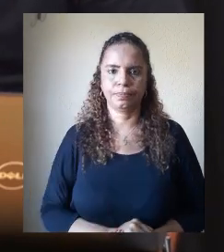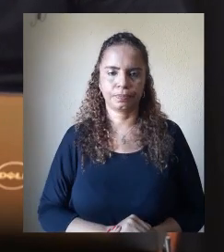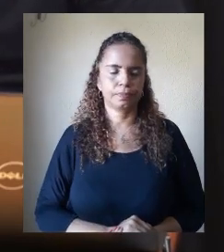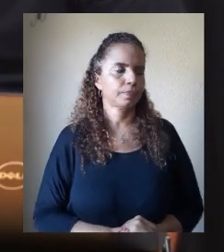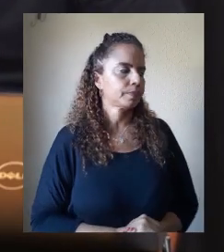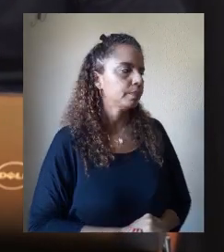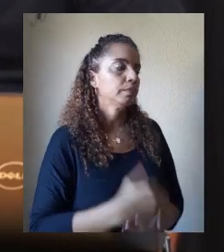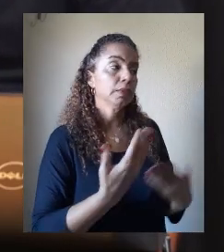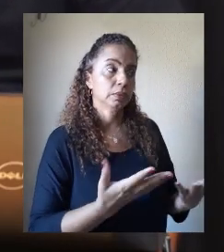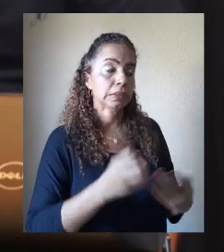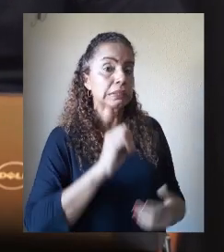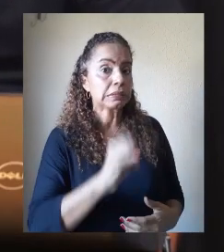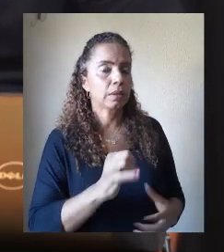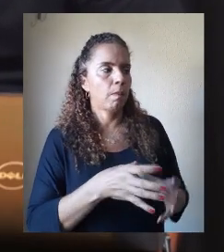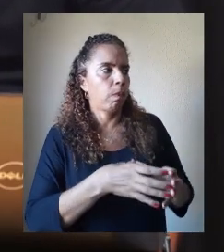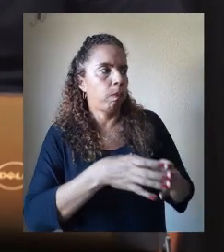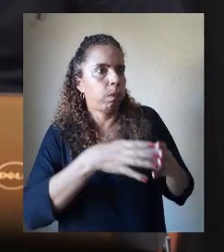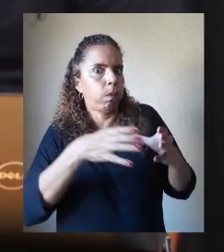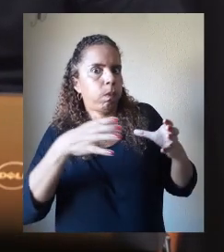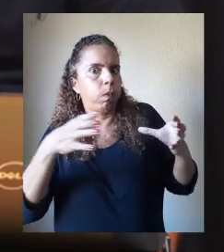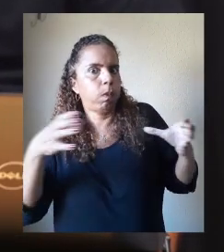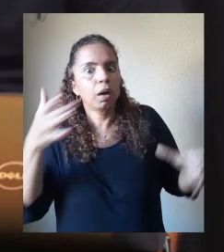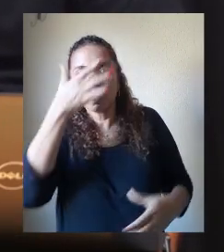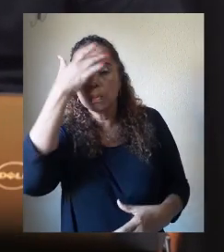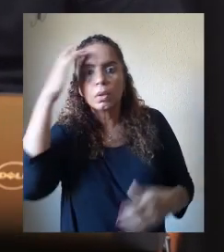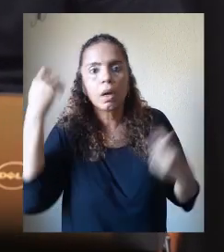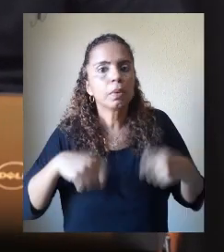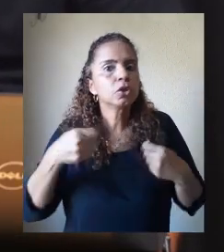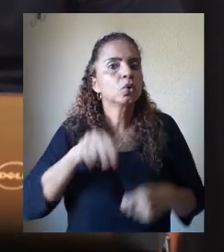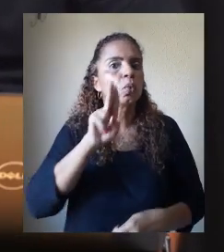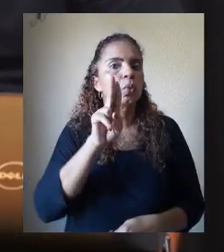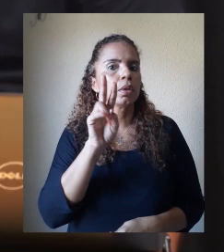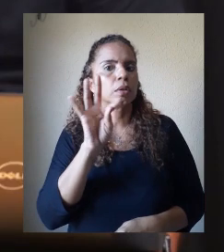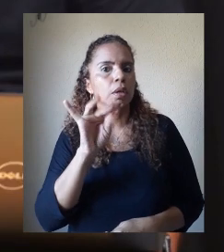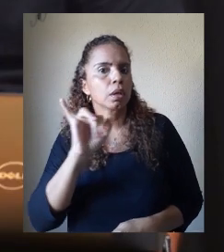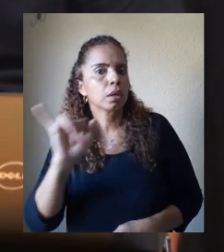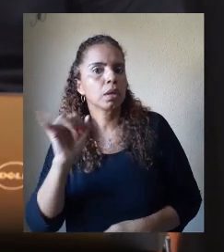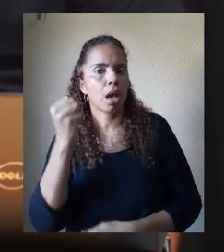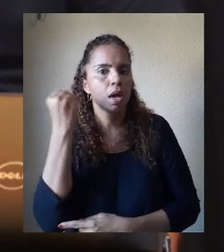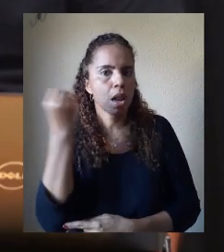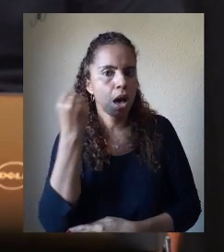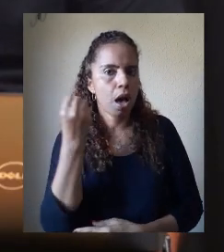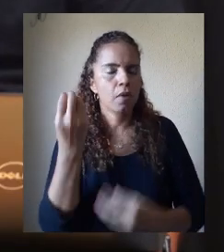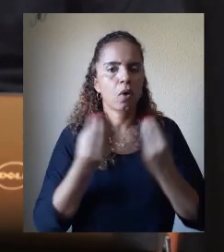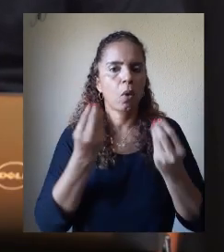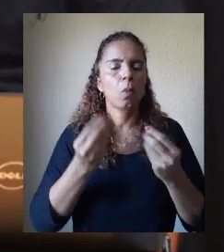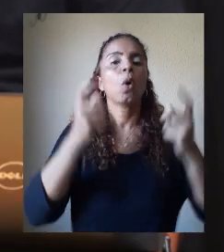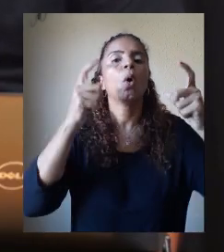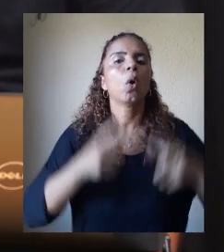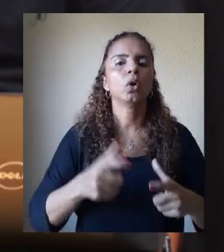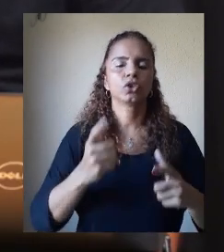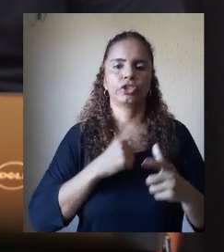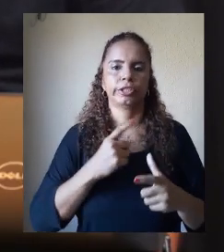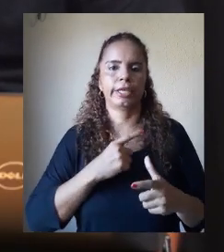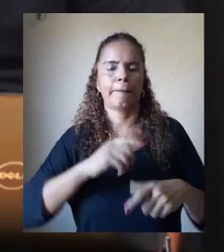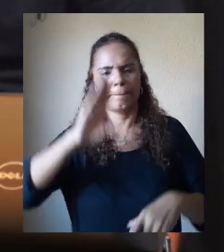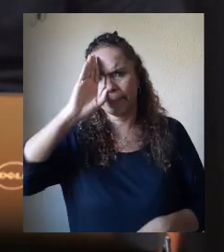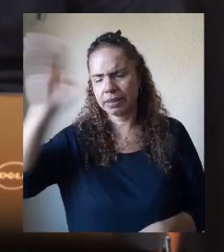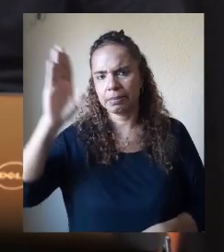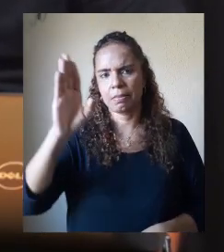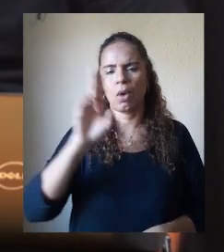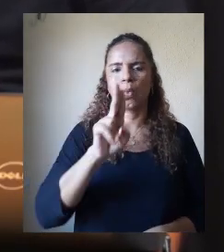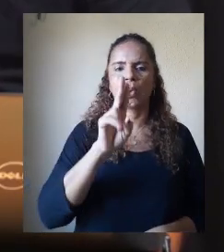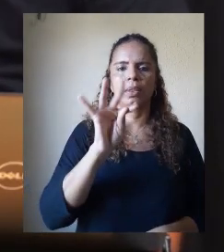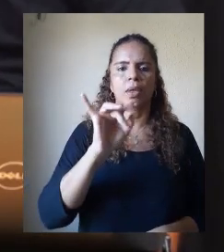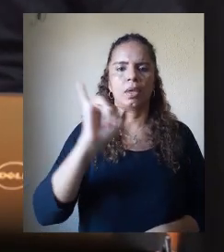casos extremos de aumento de casos graves da internação em virtude do contágio pelo coronavírus, onde estaria a maior disponibilidade de leitos da UTI, na